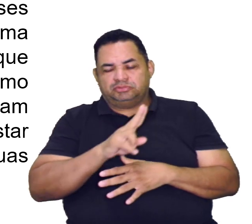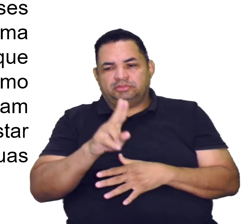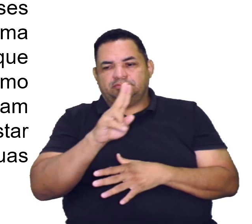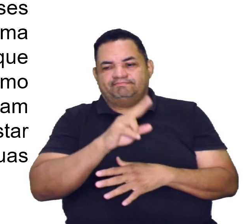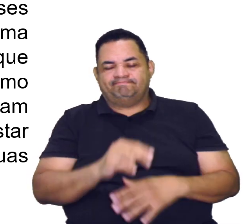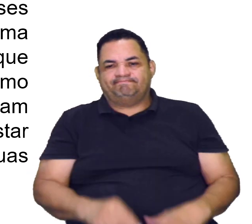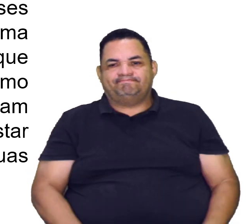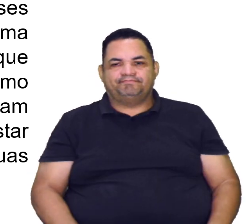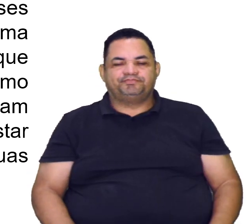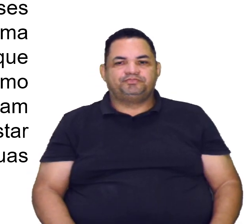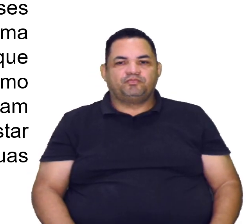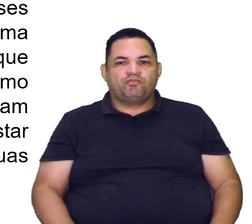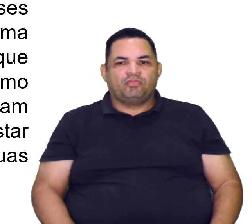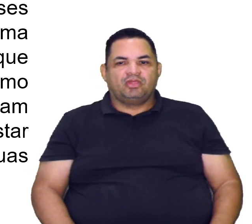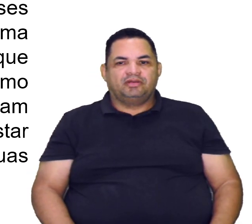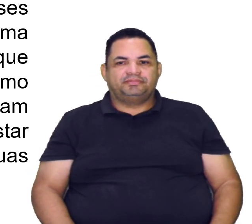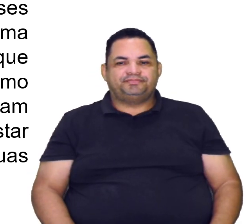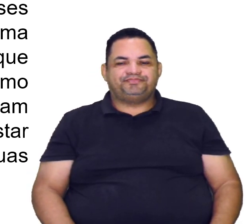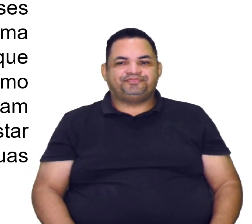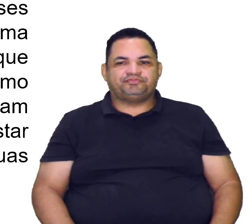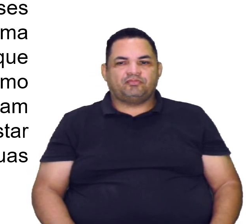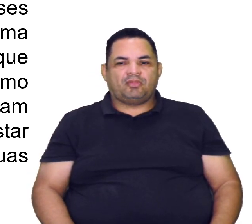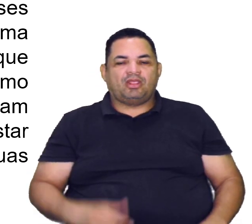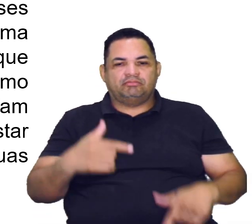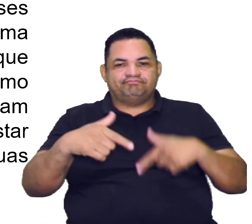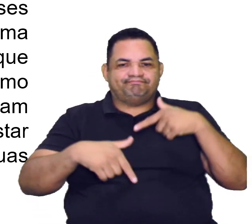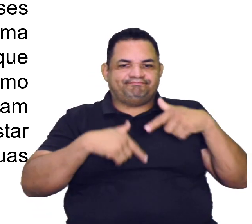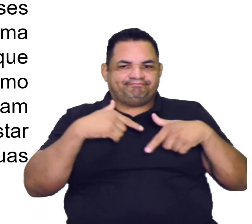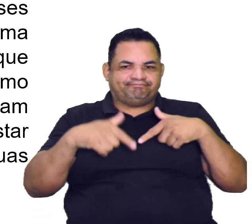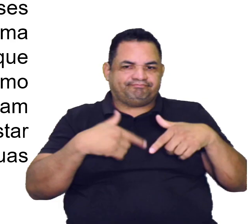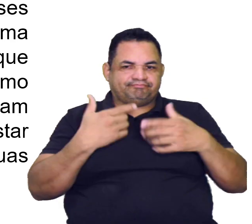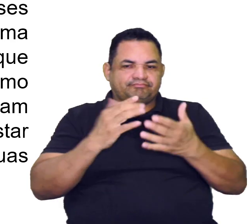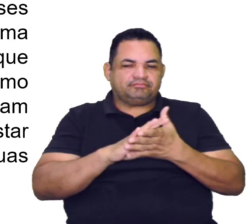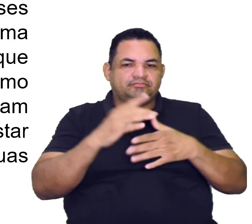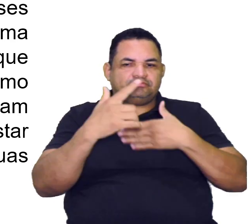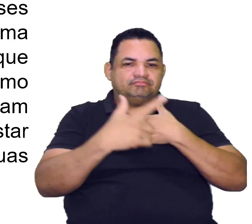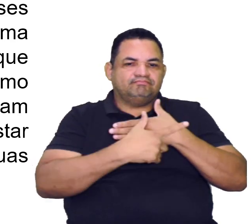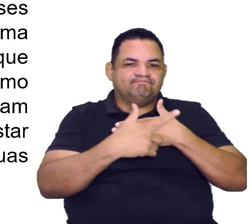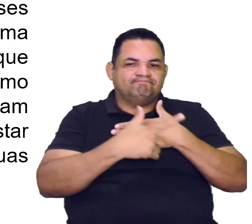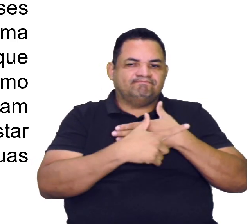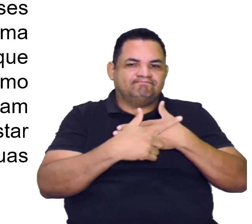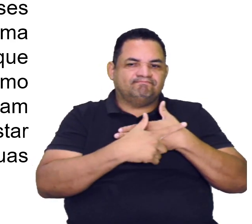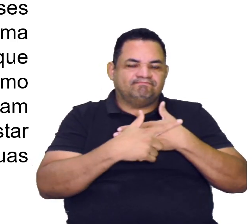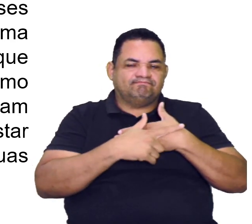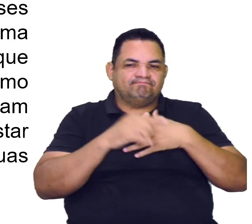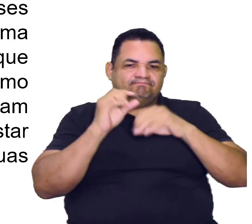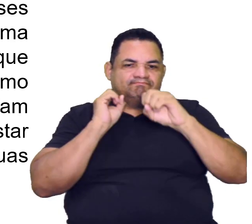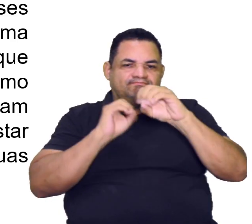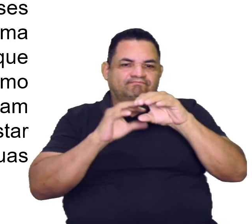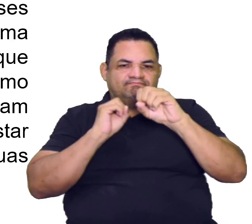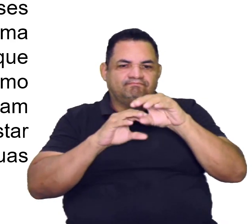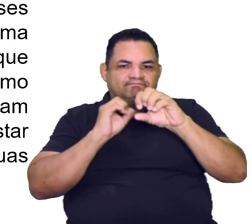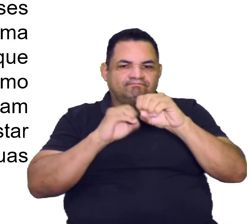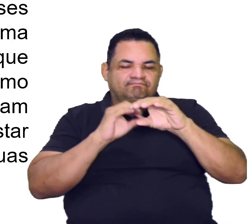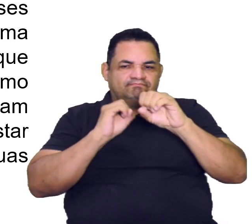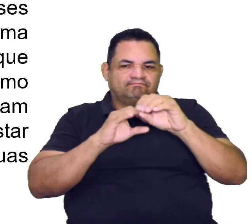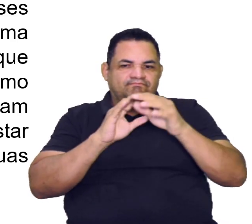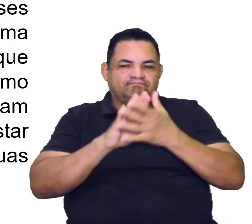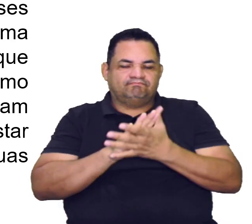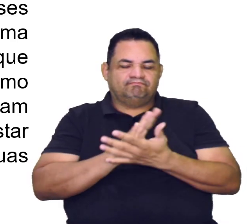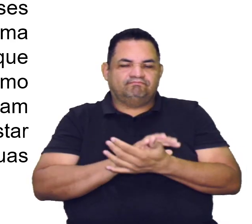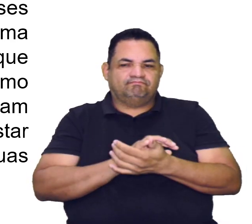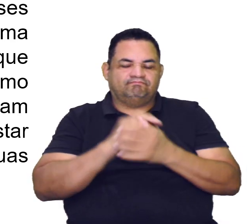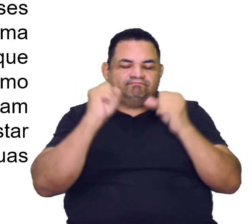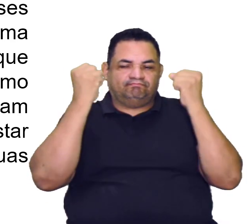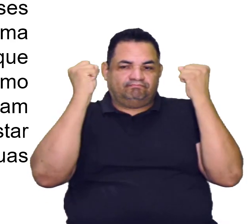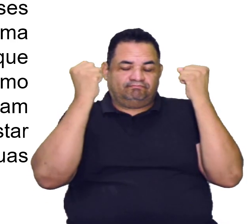mental. Ao consumo, ao trabalho, tá? E ao papel também aqui que eu